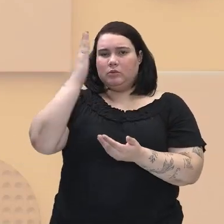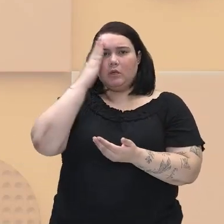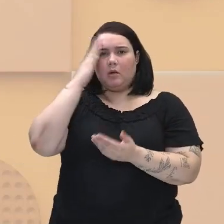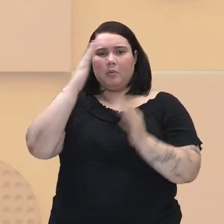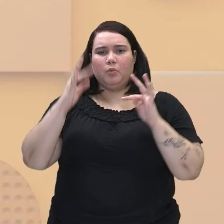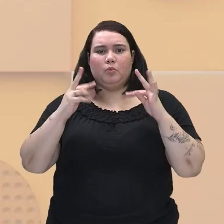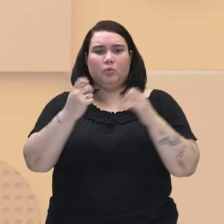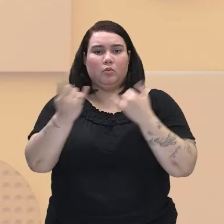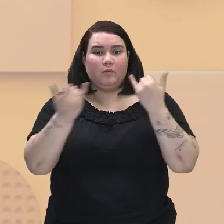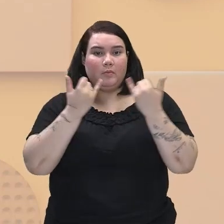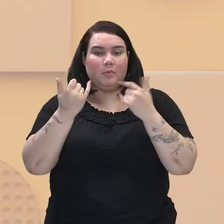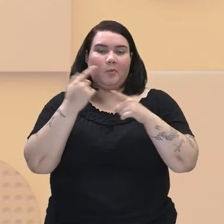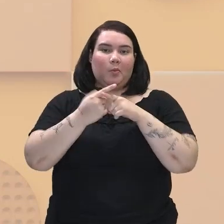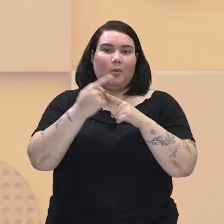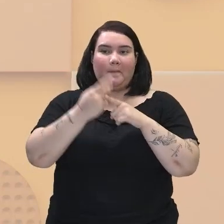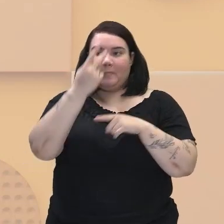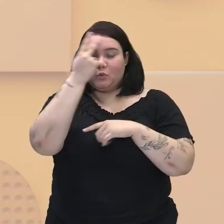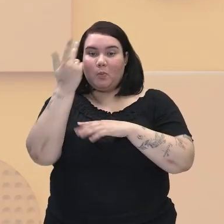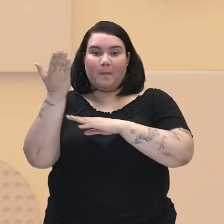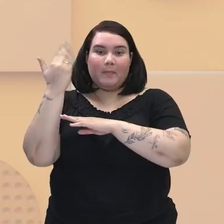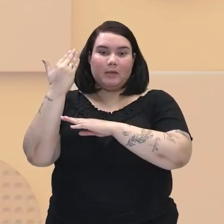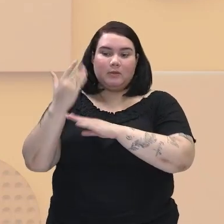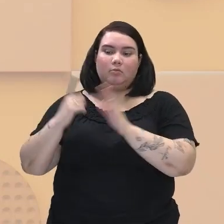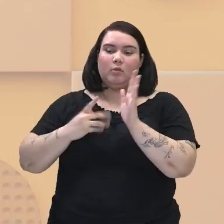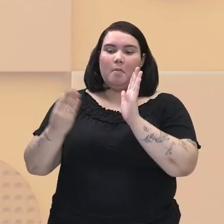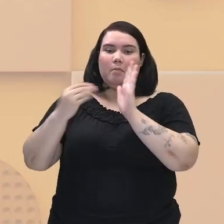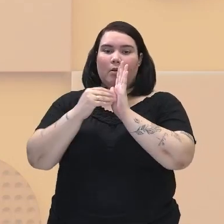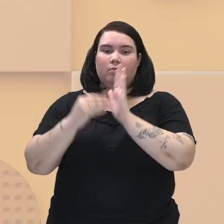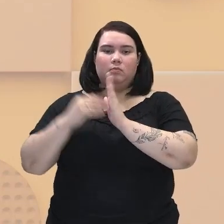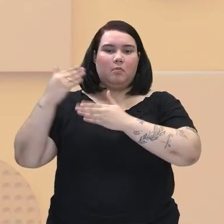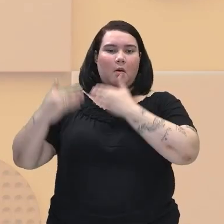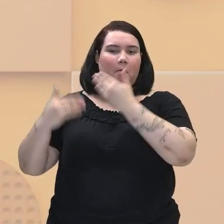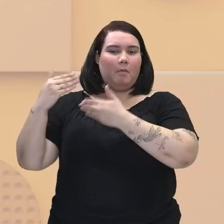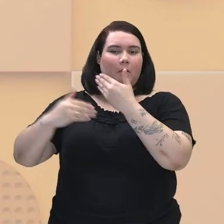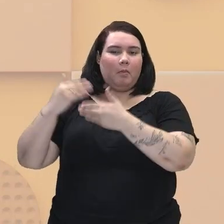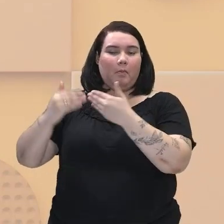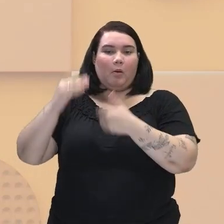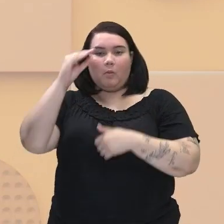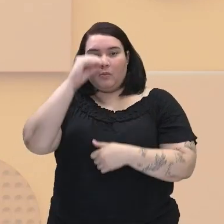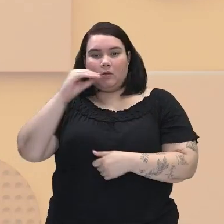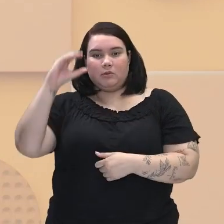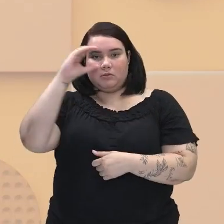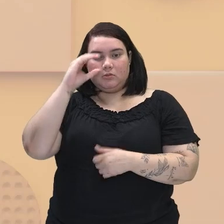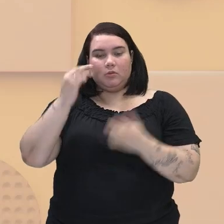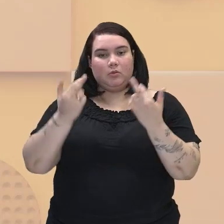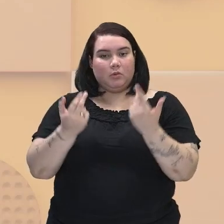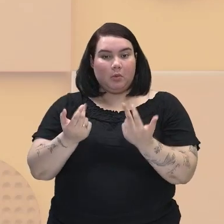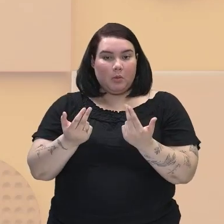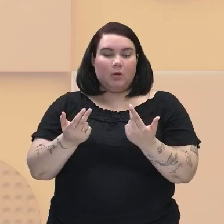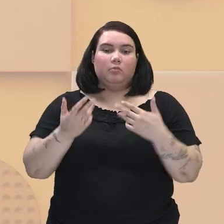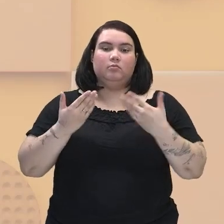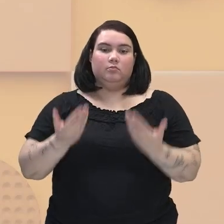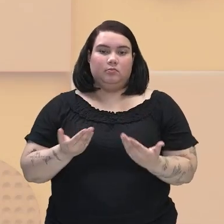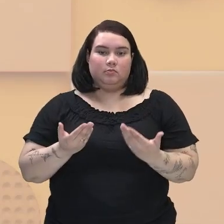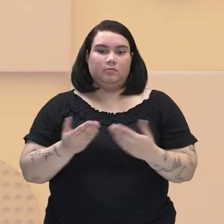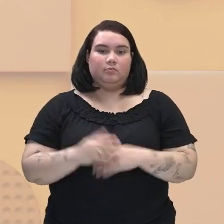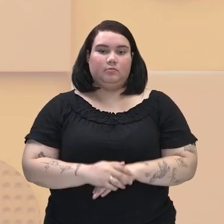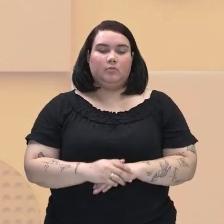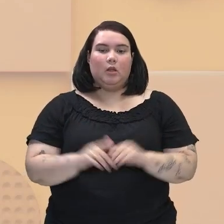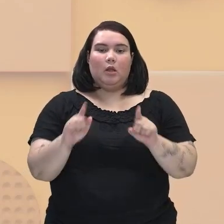informações? Porque alguém registrou, escreveu e passou à frente o conhecimento. Da mesma forma,